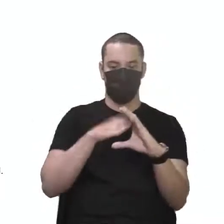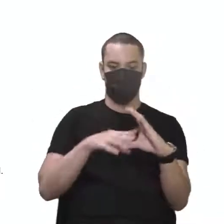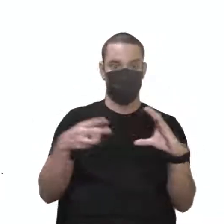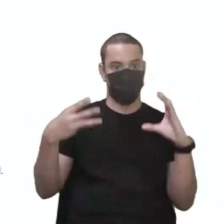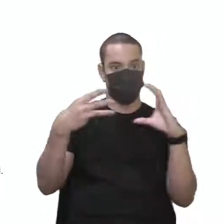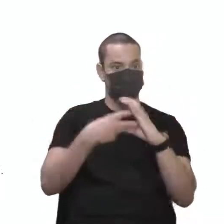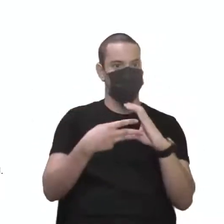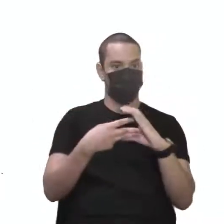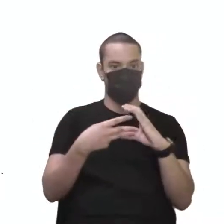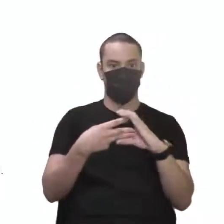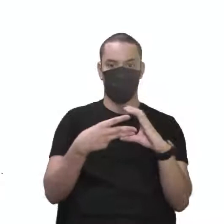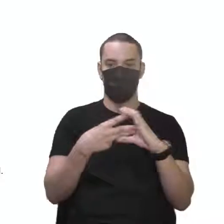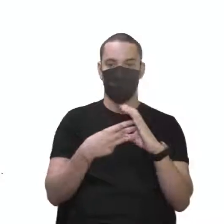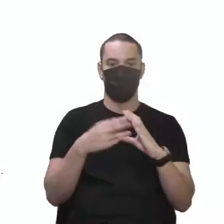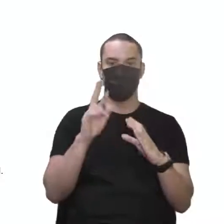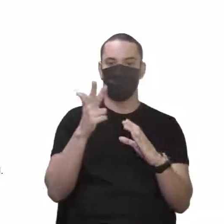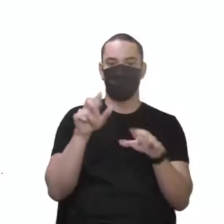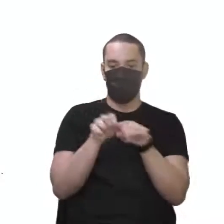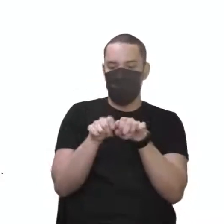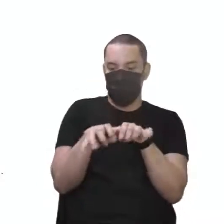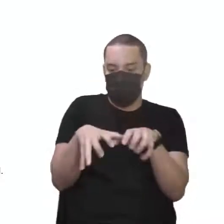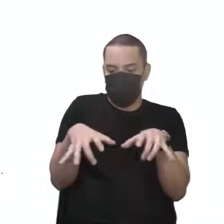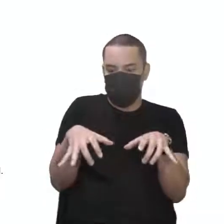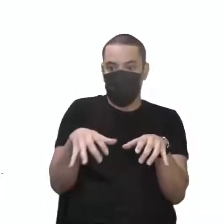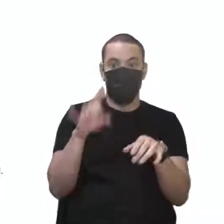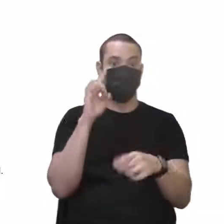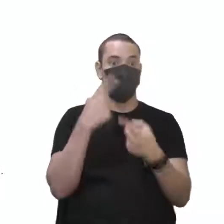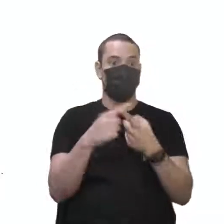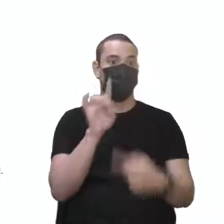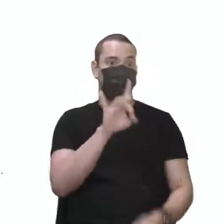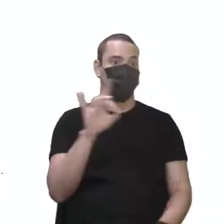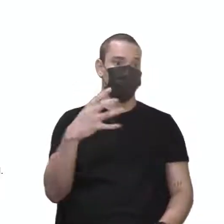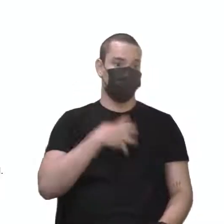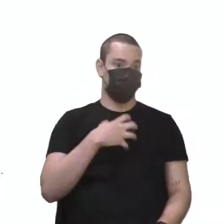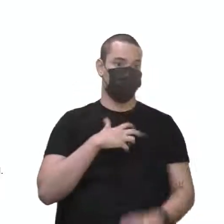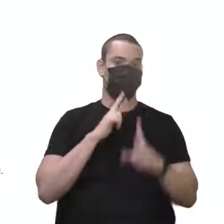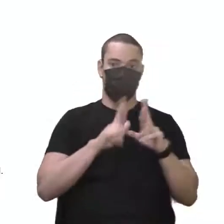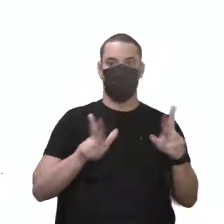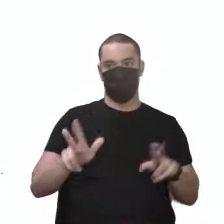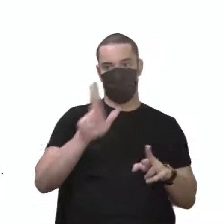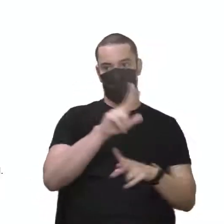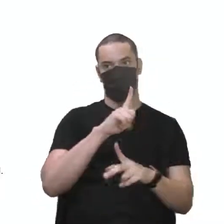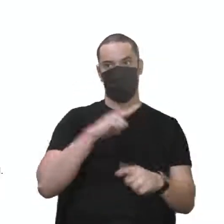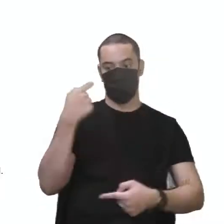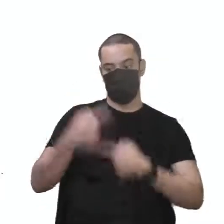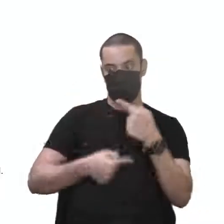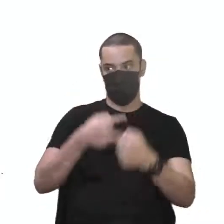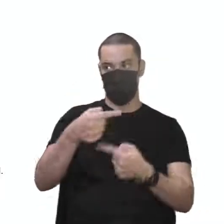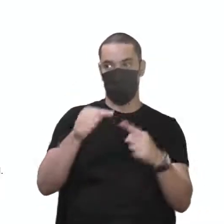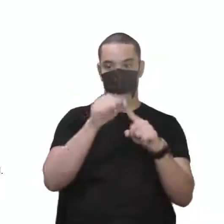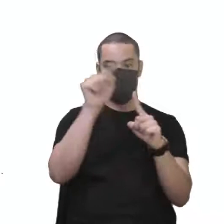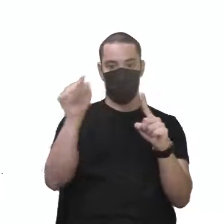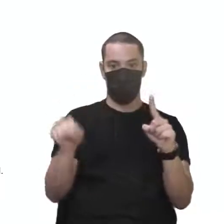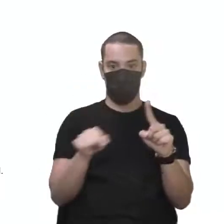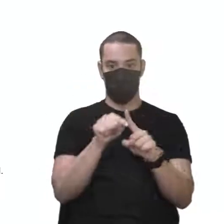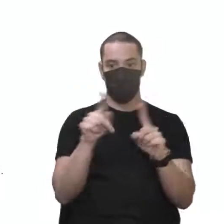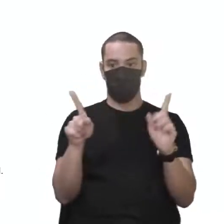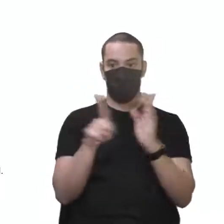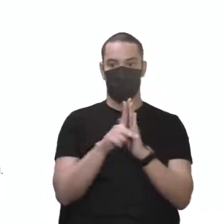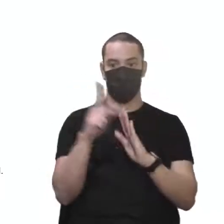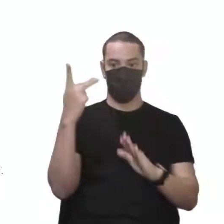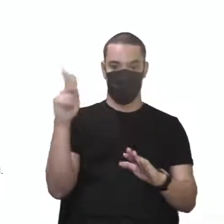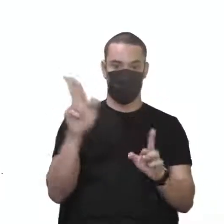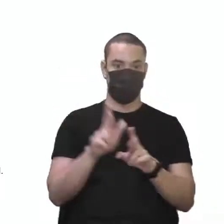está parasitando. Sem aquelas perninhas. Cada um deles vai agir de uma forma diferente. Vai ter um ciclo reprodutivo, uma célula que ele vai